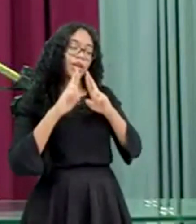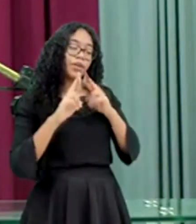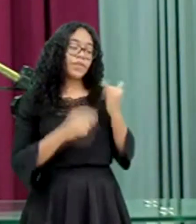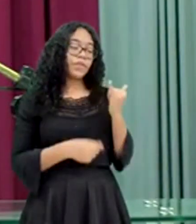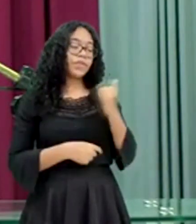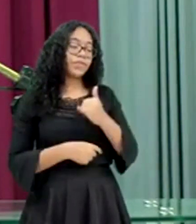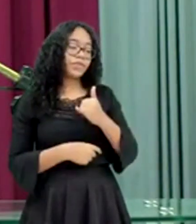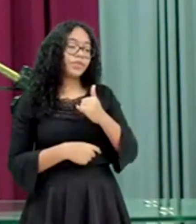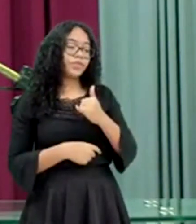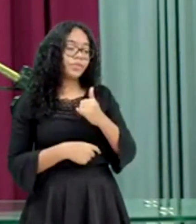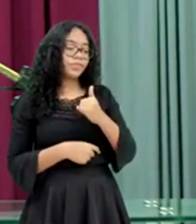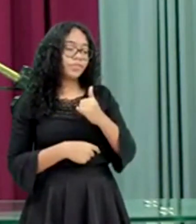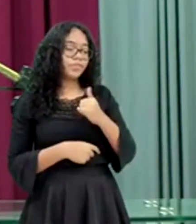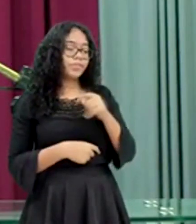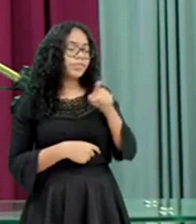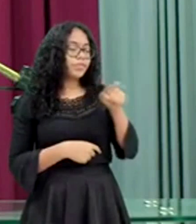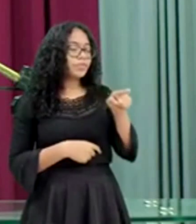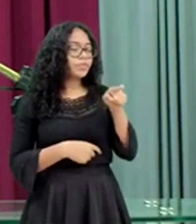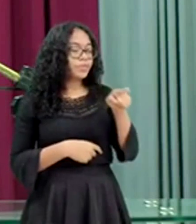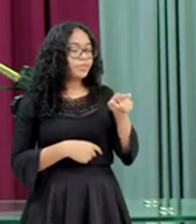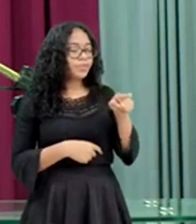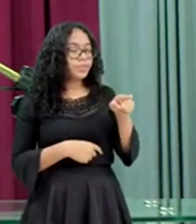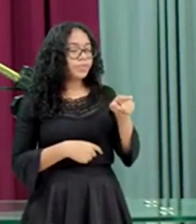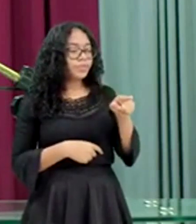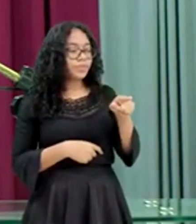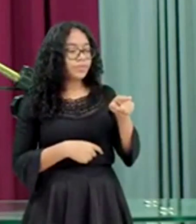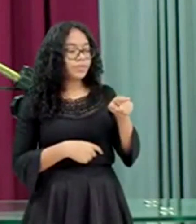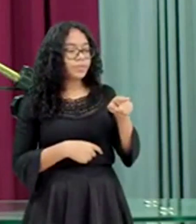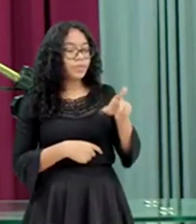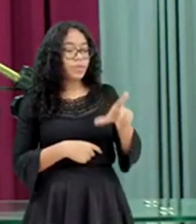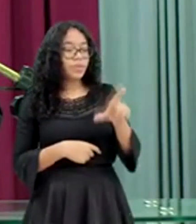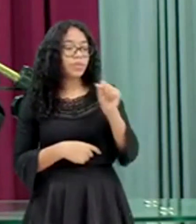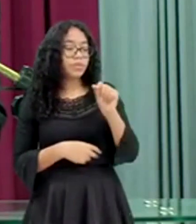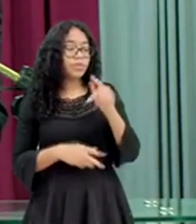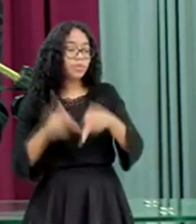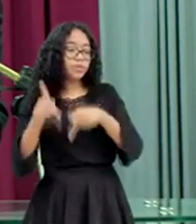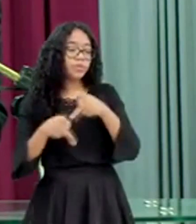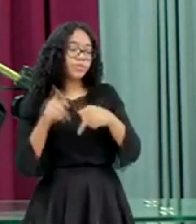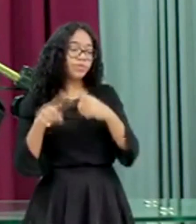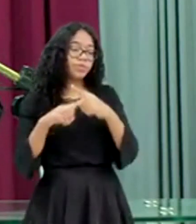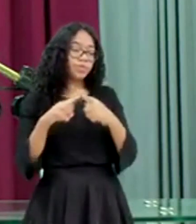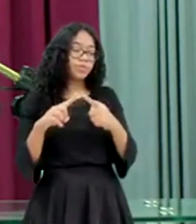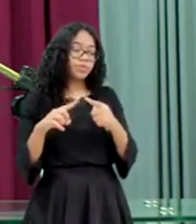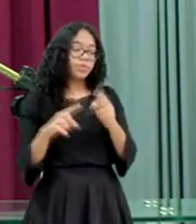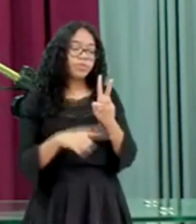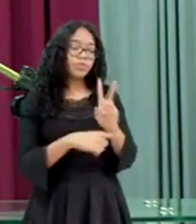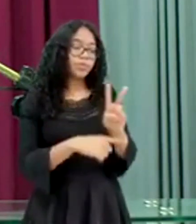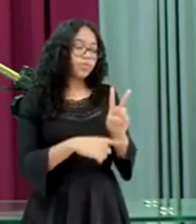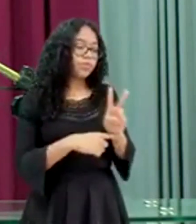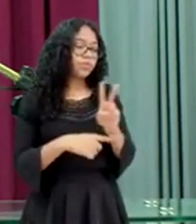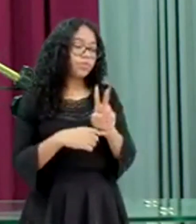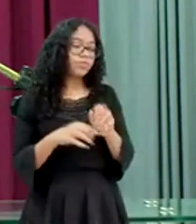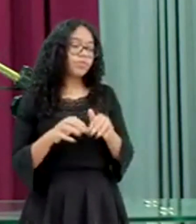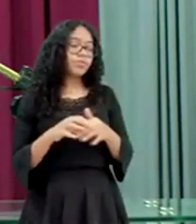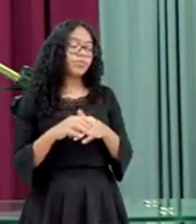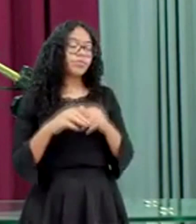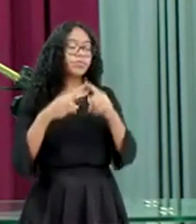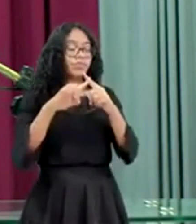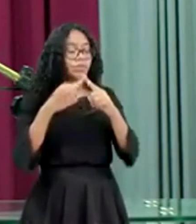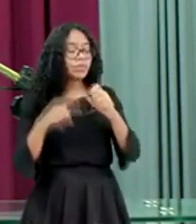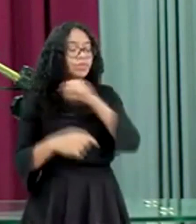povo de lá e não tiveste condição de colocá-los aonde o Senhor disse que colocaria. Senhor, use